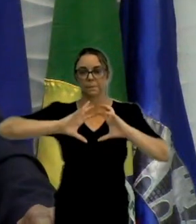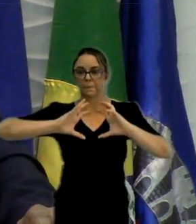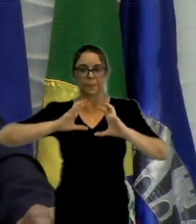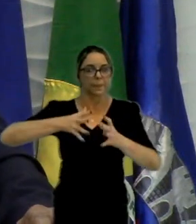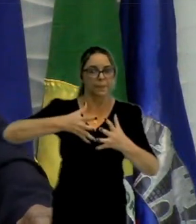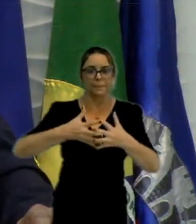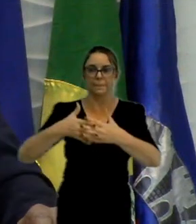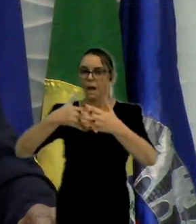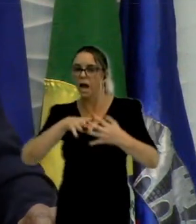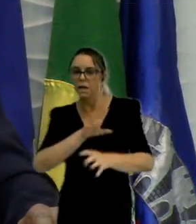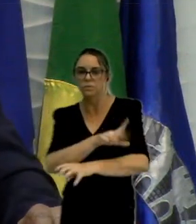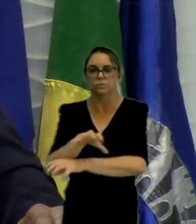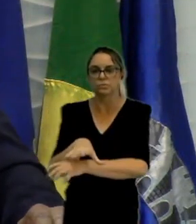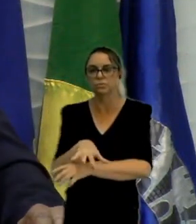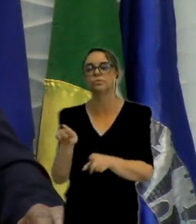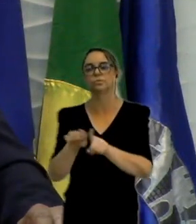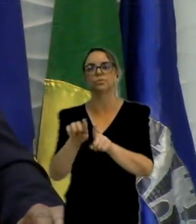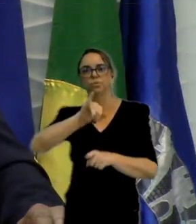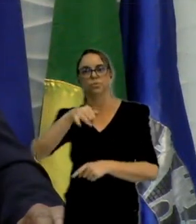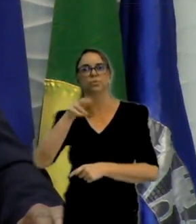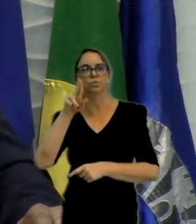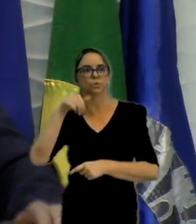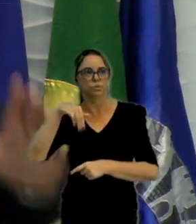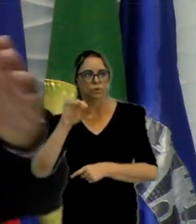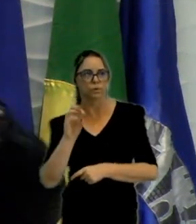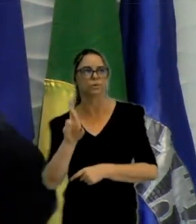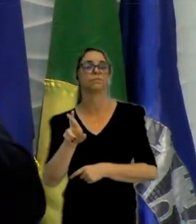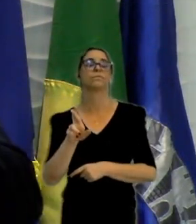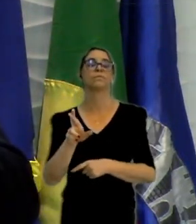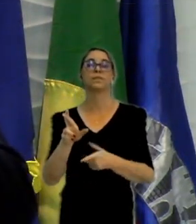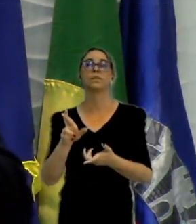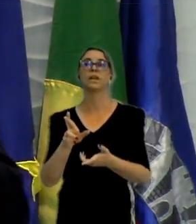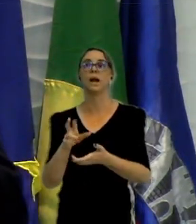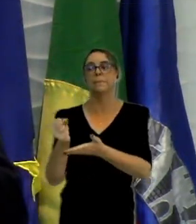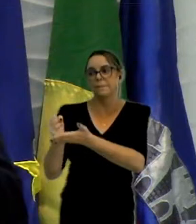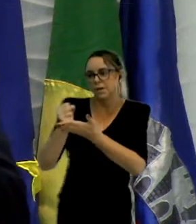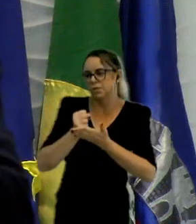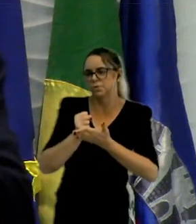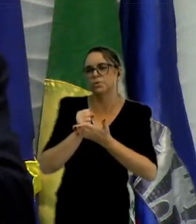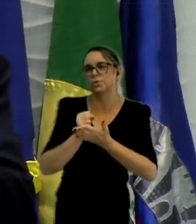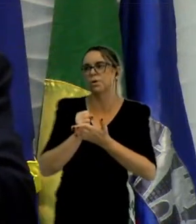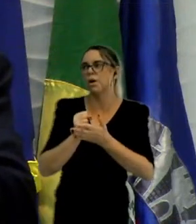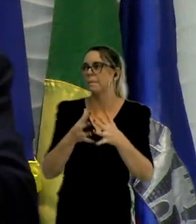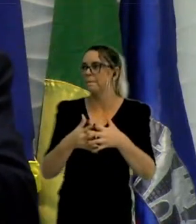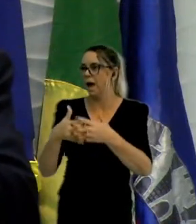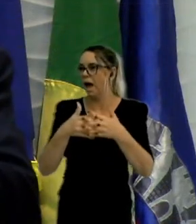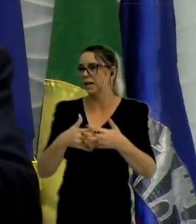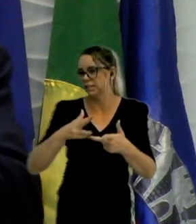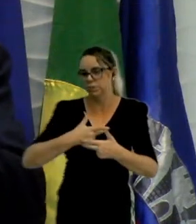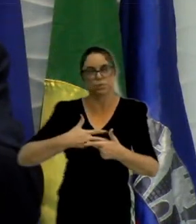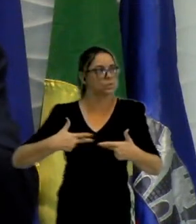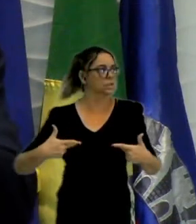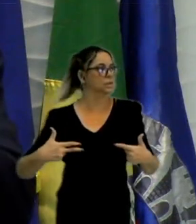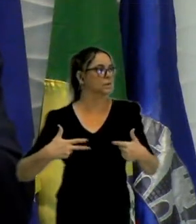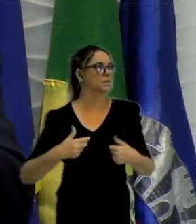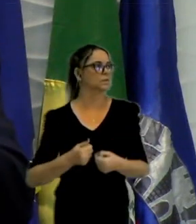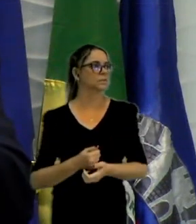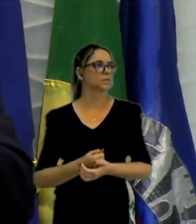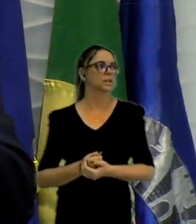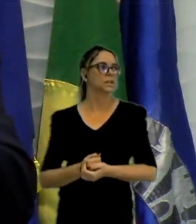o menino lá, Júnior Carrapato também, que me cedeu umas máquinas, e também